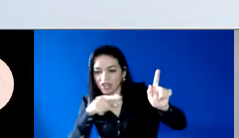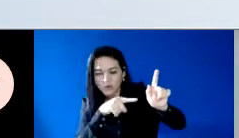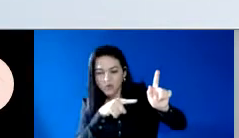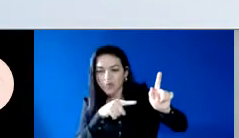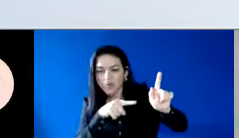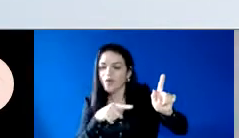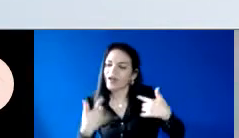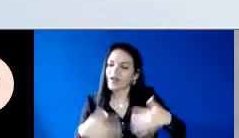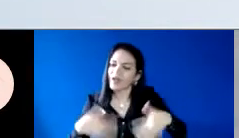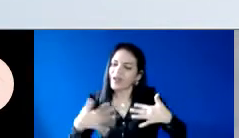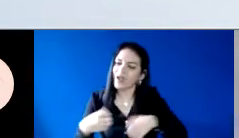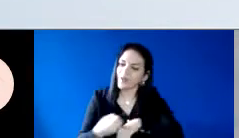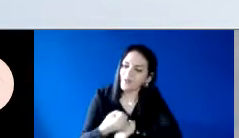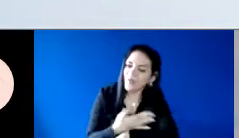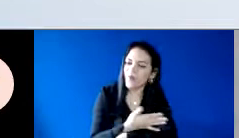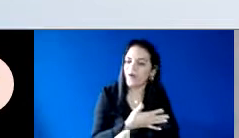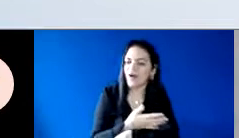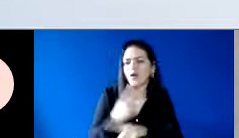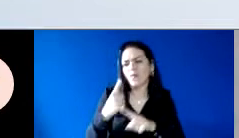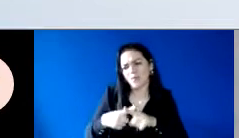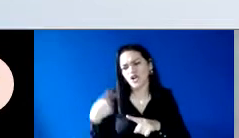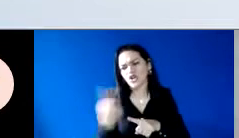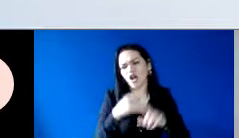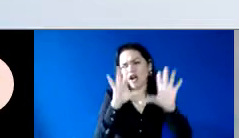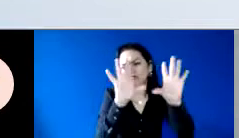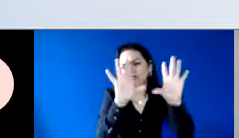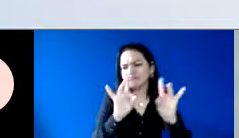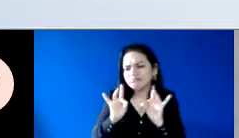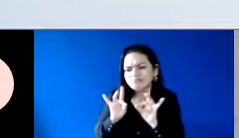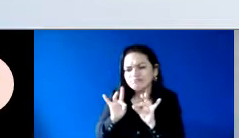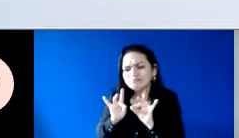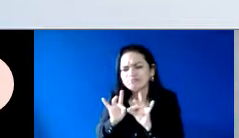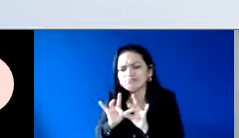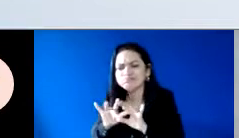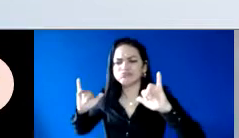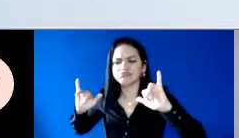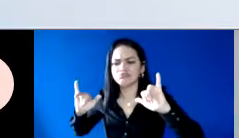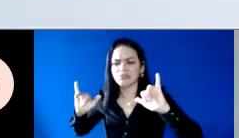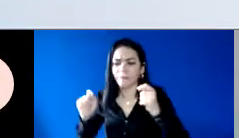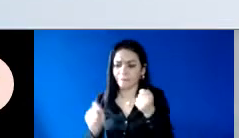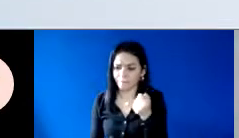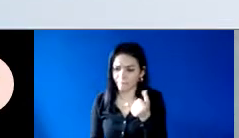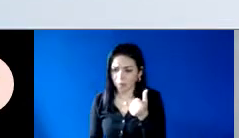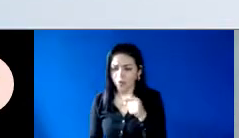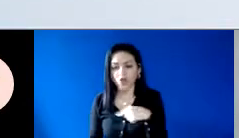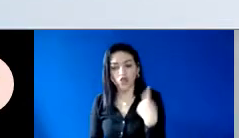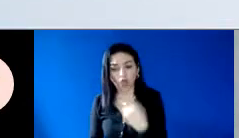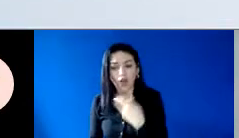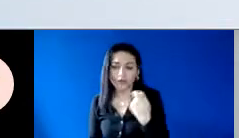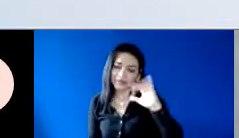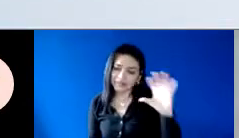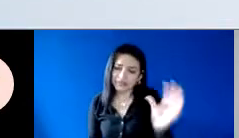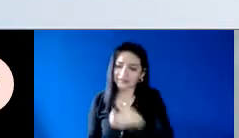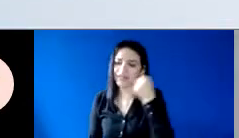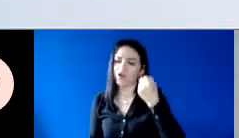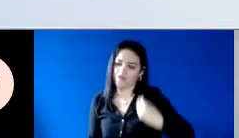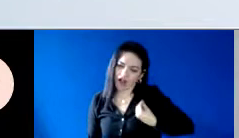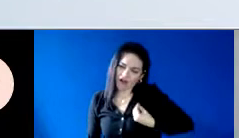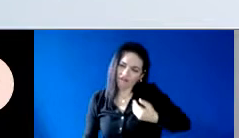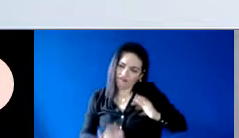porque também nós não precisamos divulgar. O que nós precisamos mesmo é salvar vidas. Isso é o que a gente precisa. E é isso que a gente tem feito aqui no Maranhão, com